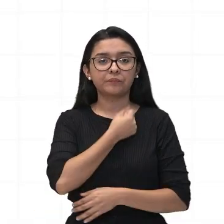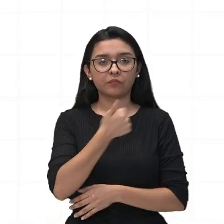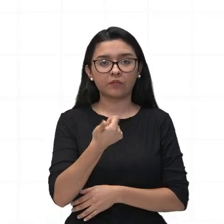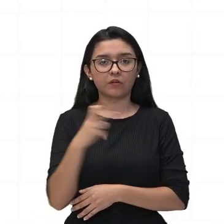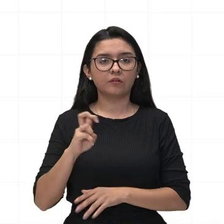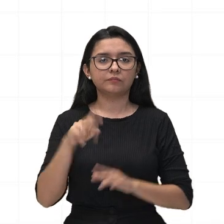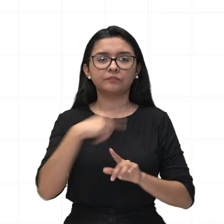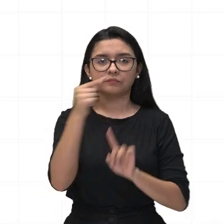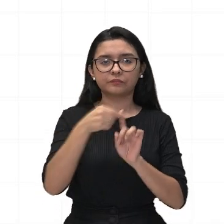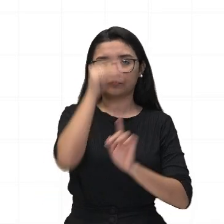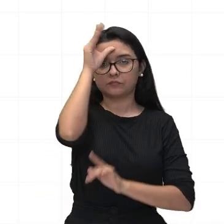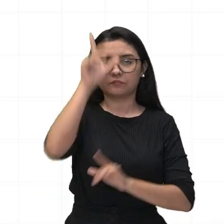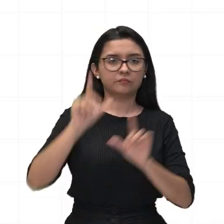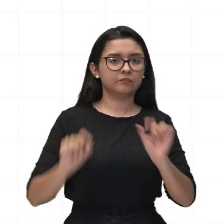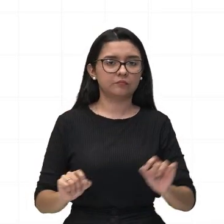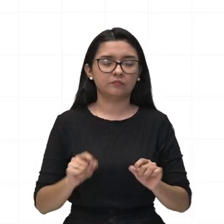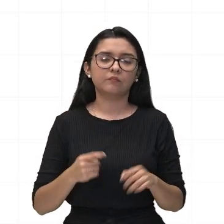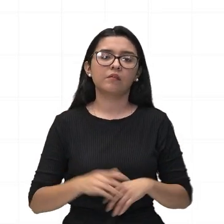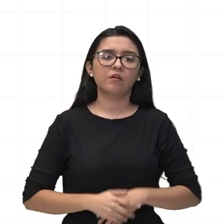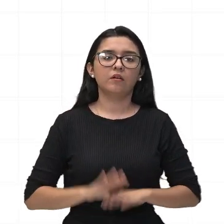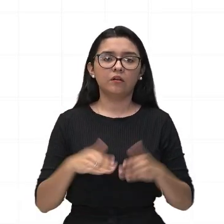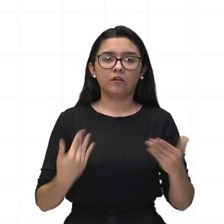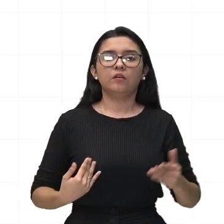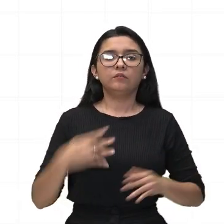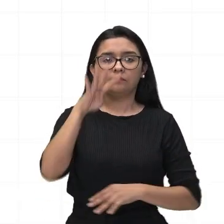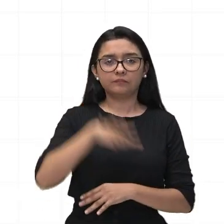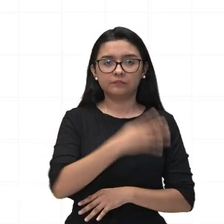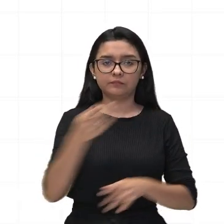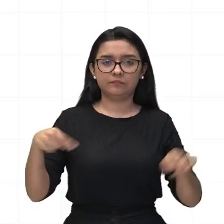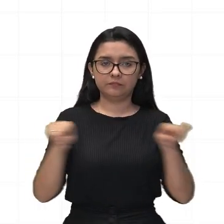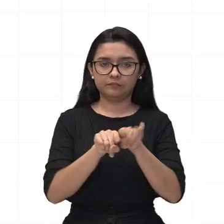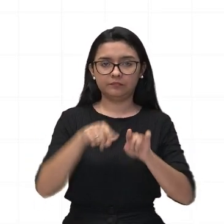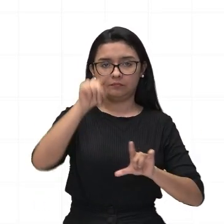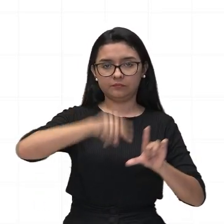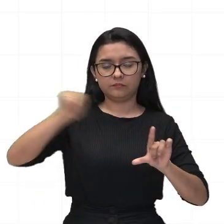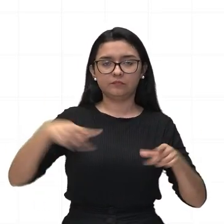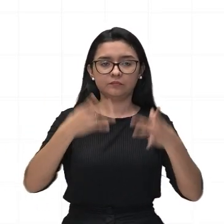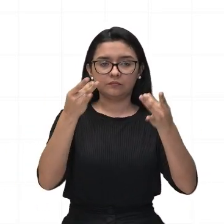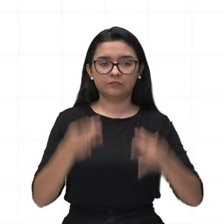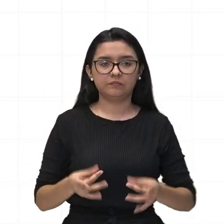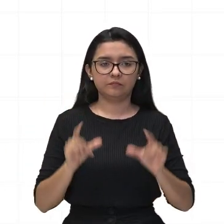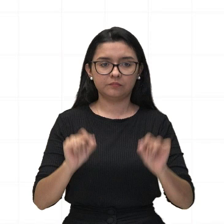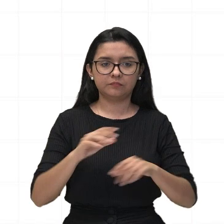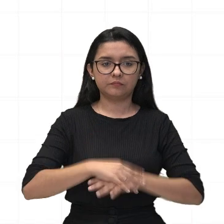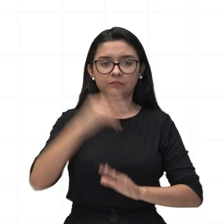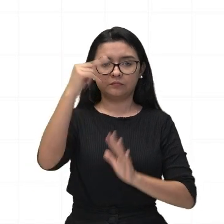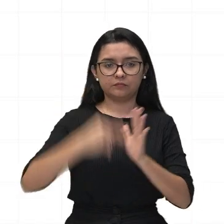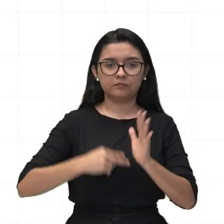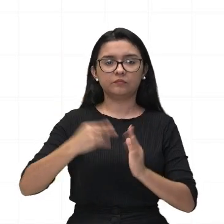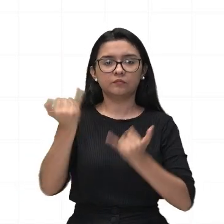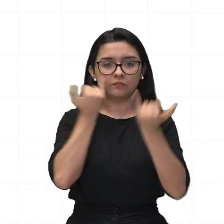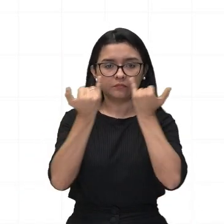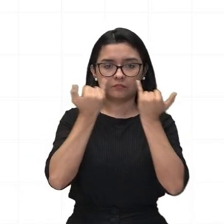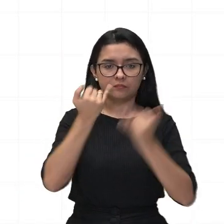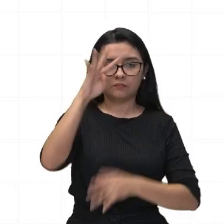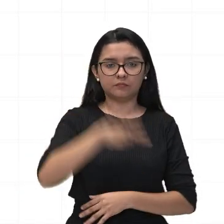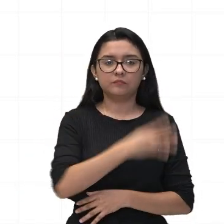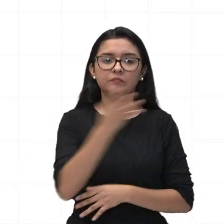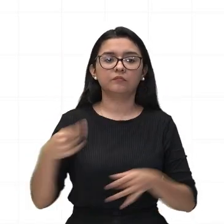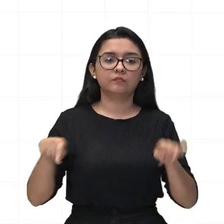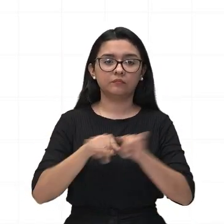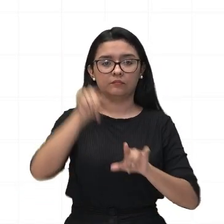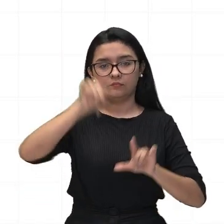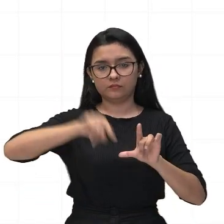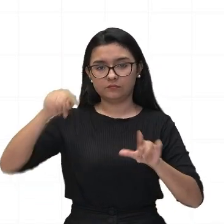15 traz como objeto de conhecimento tabelas e gráficos. Seu detalhamento: leitura das informações de tabelas